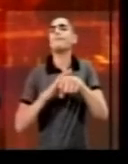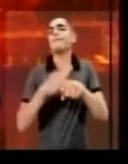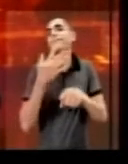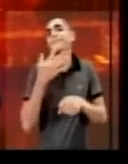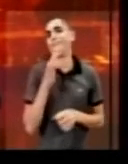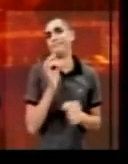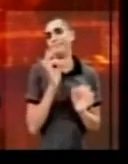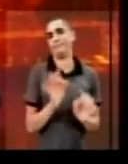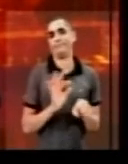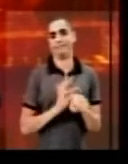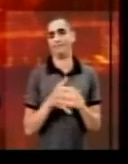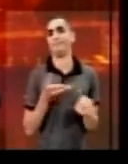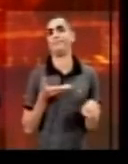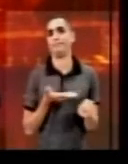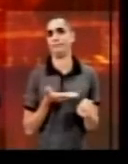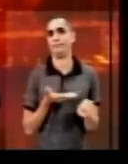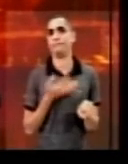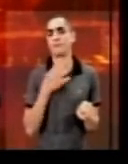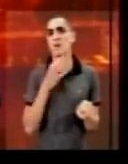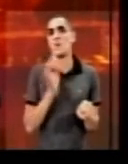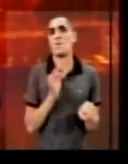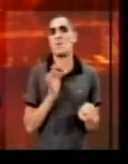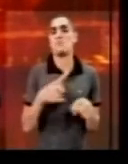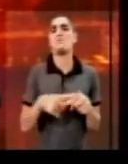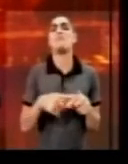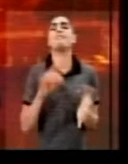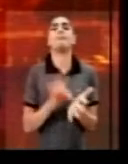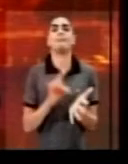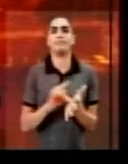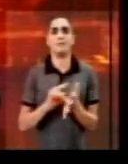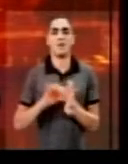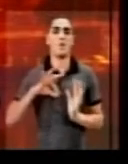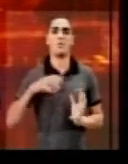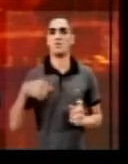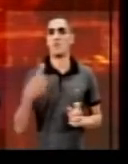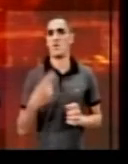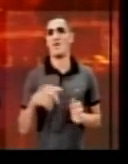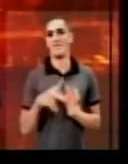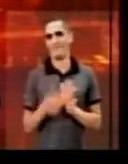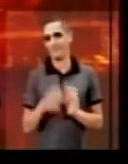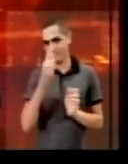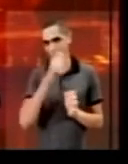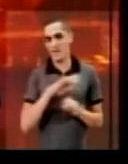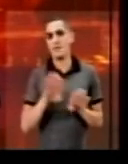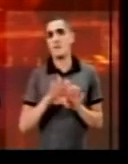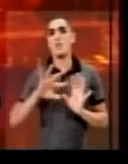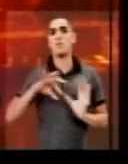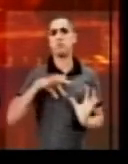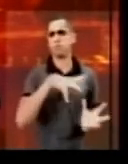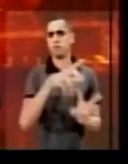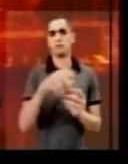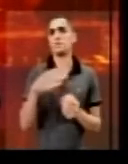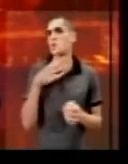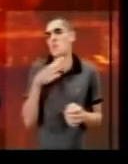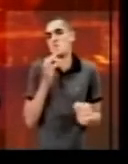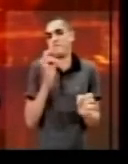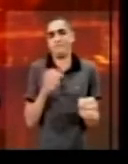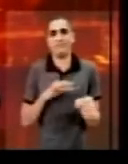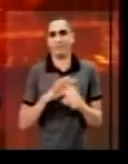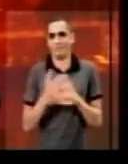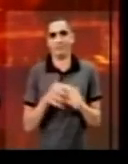Essa é a grande verdade. Nós e o mundo não sabem. Então, na realidade, o que nós temos hoje,